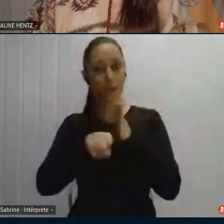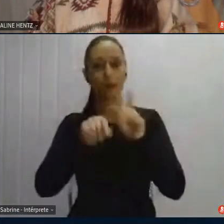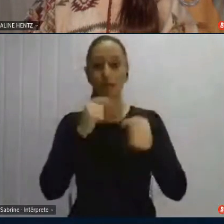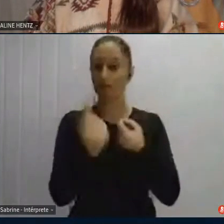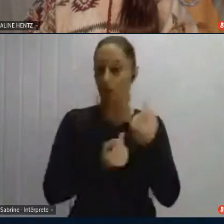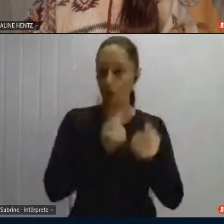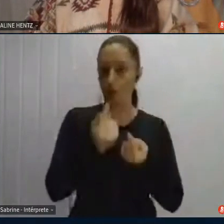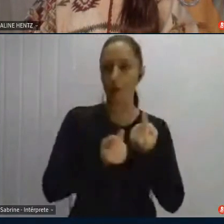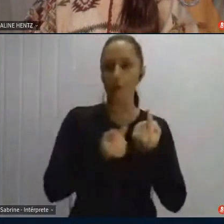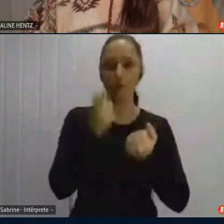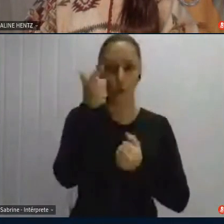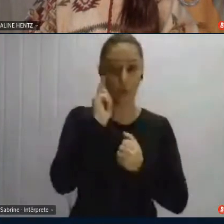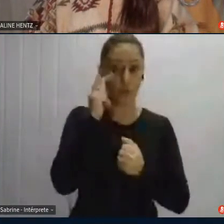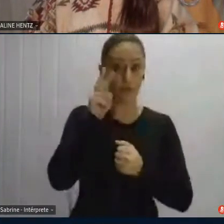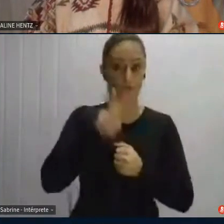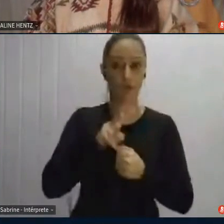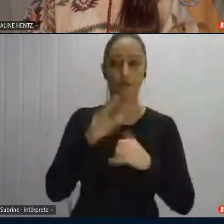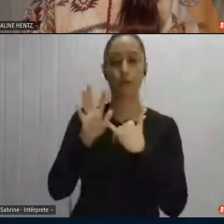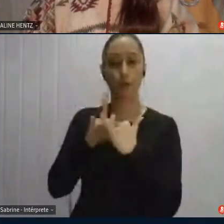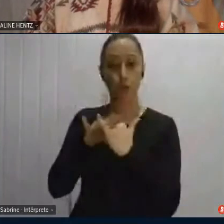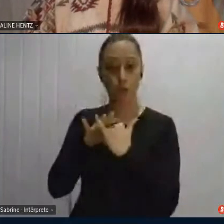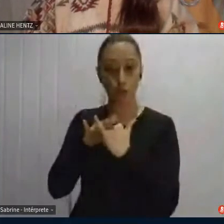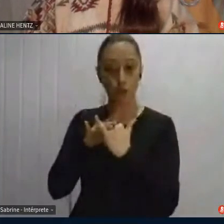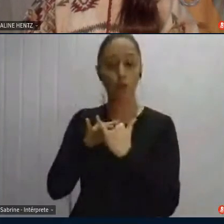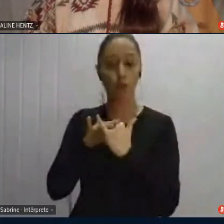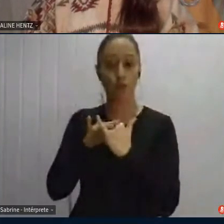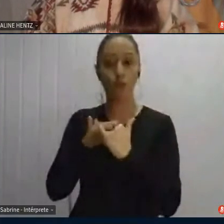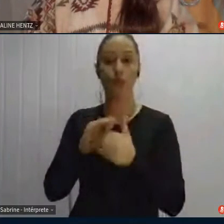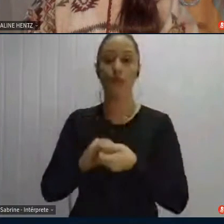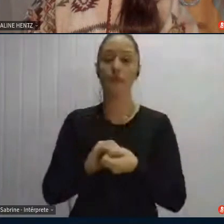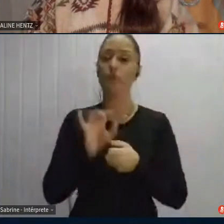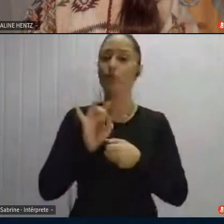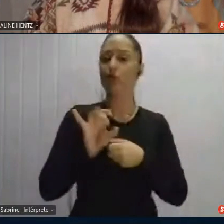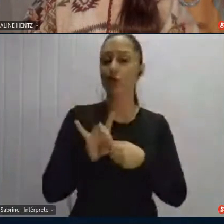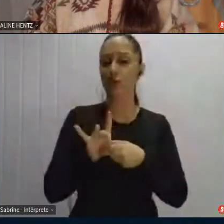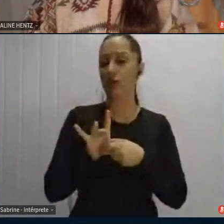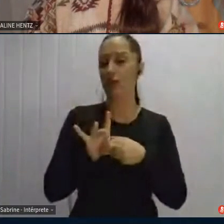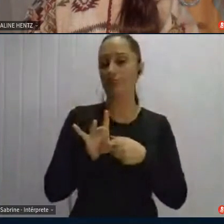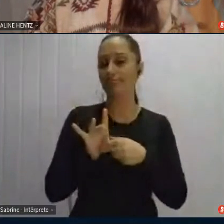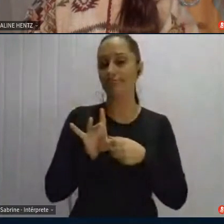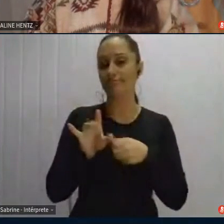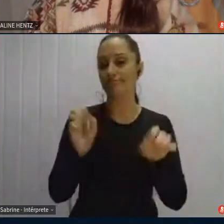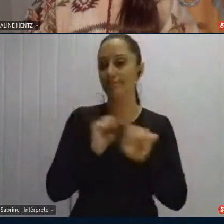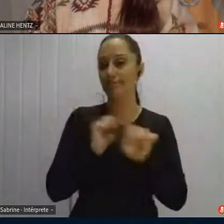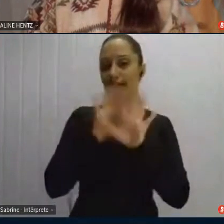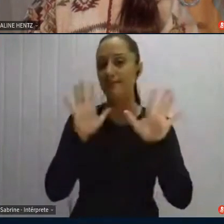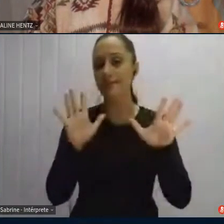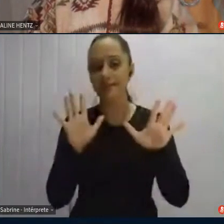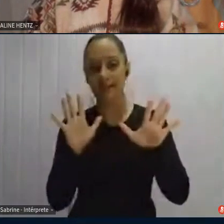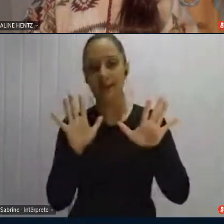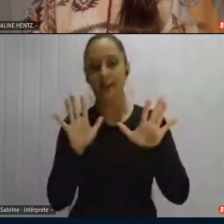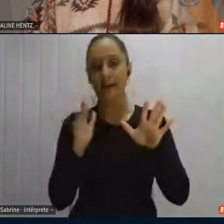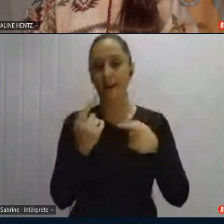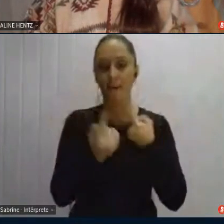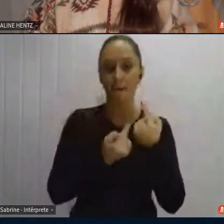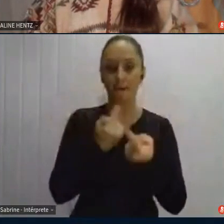que foram para o YouTube, né, só para tentar dialogar um pouquinho ainda,